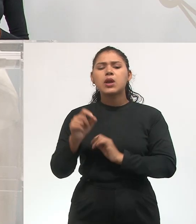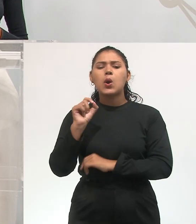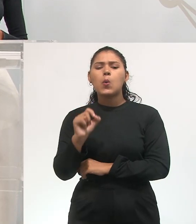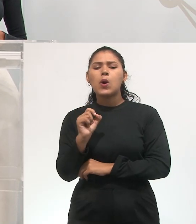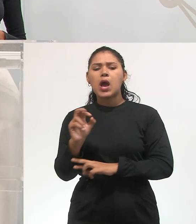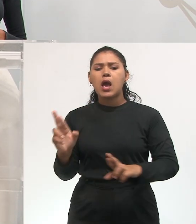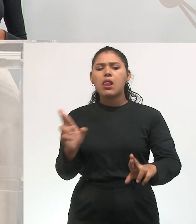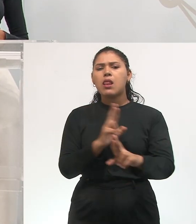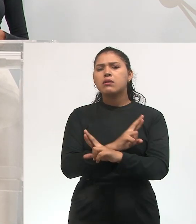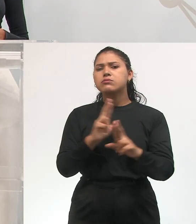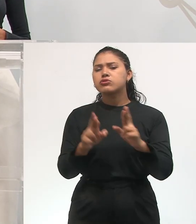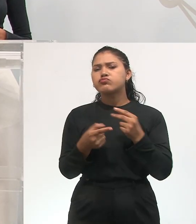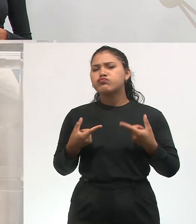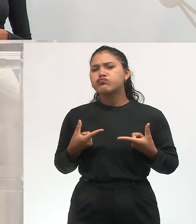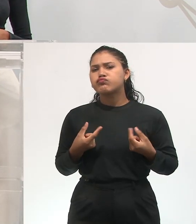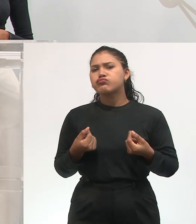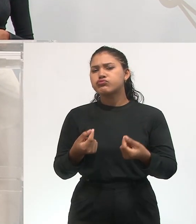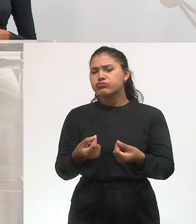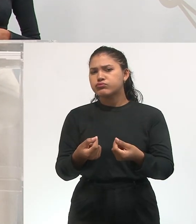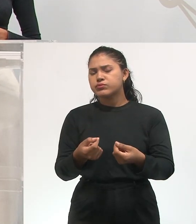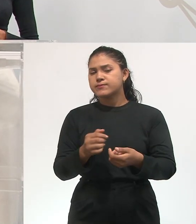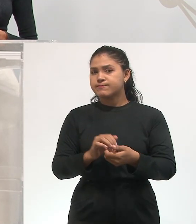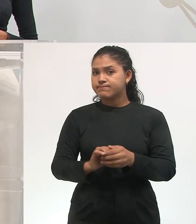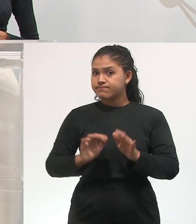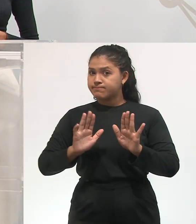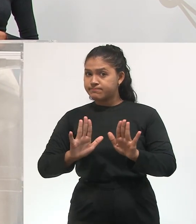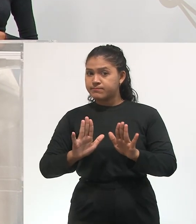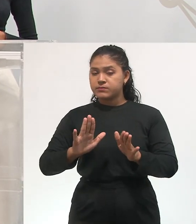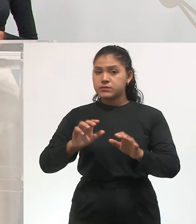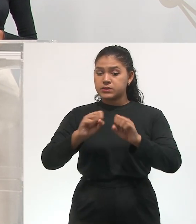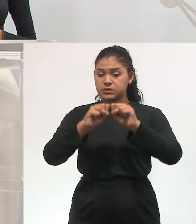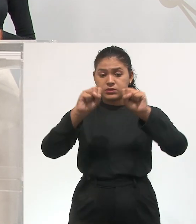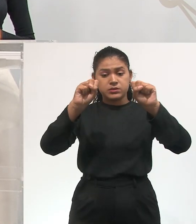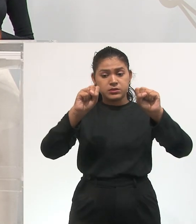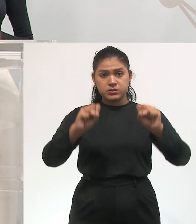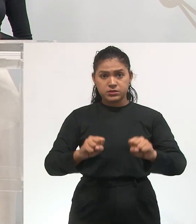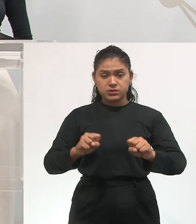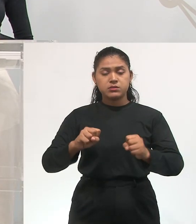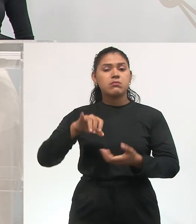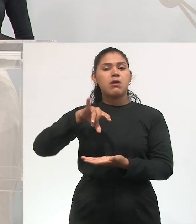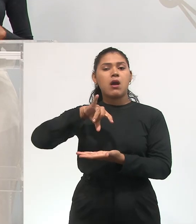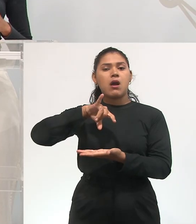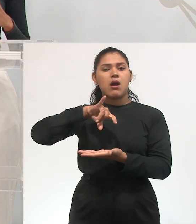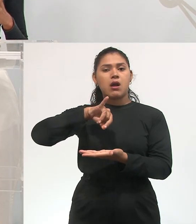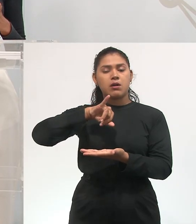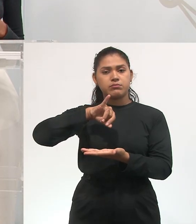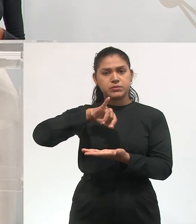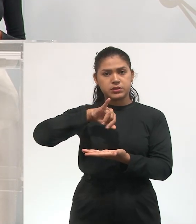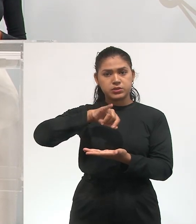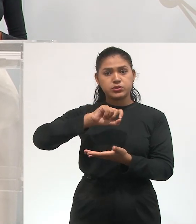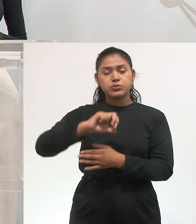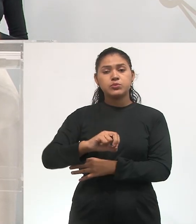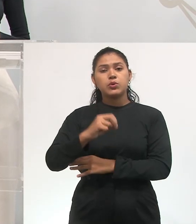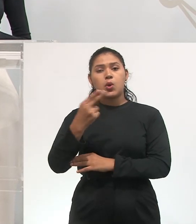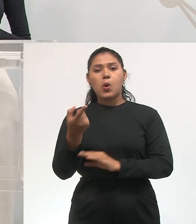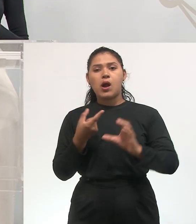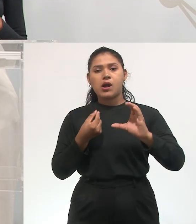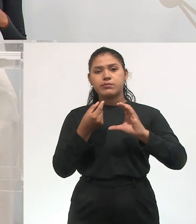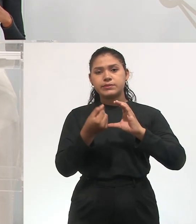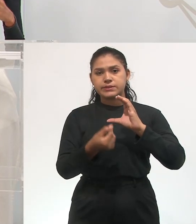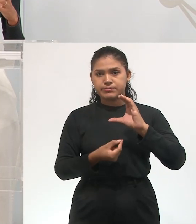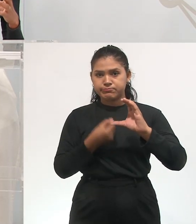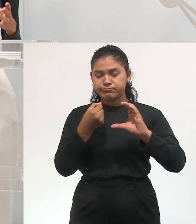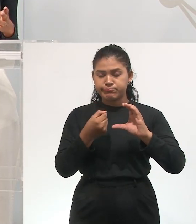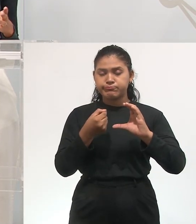de produção, né? No sistema capitalista, as relações de produção, elas